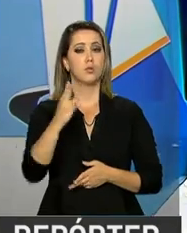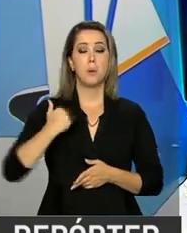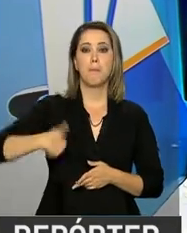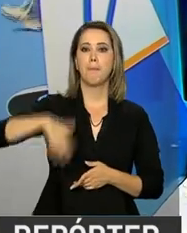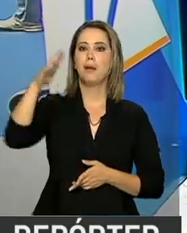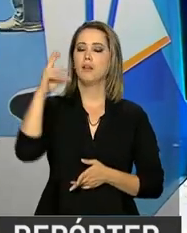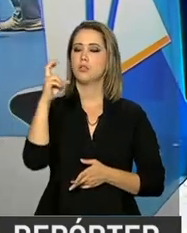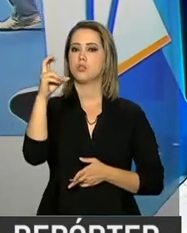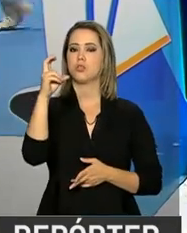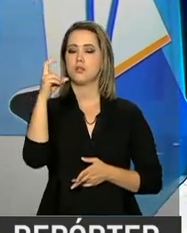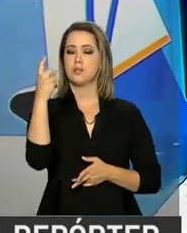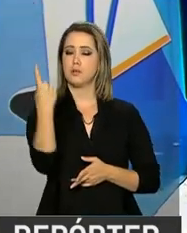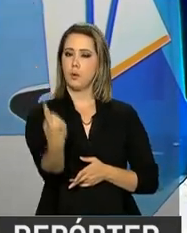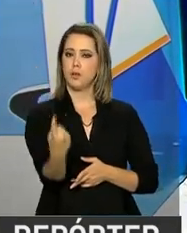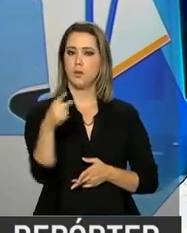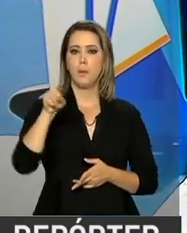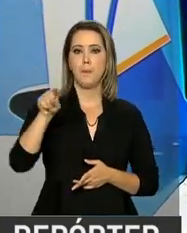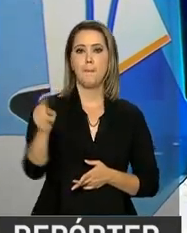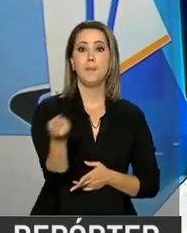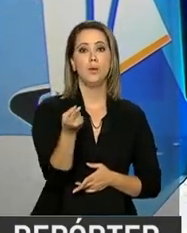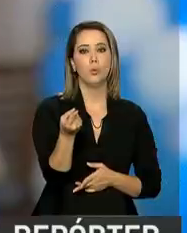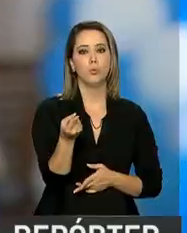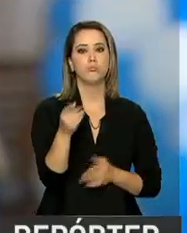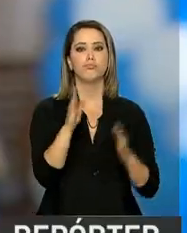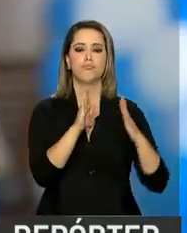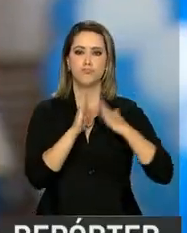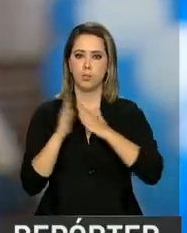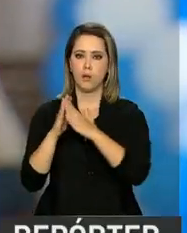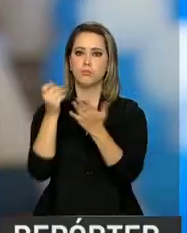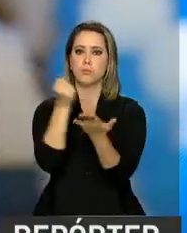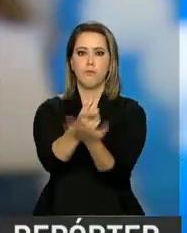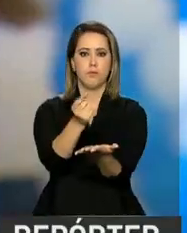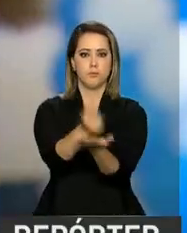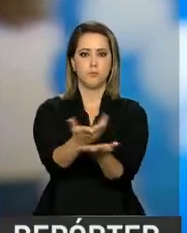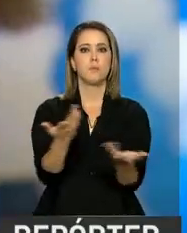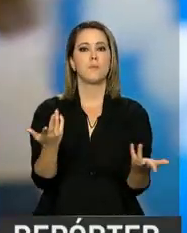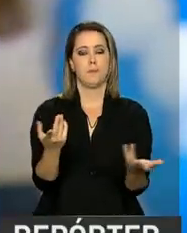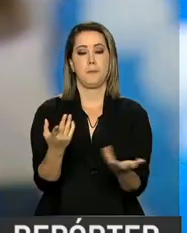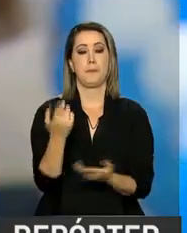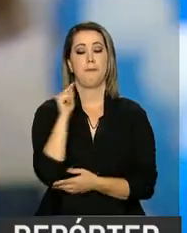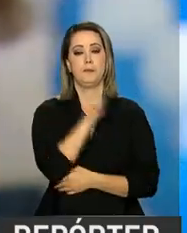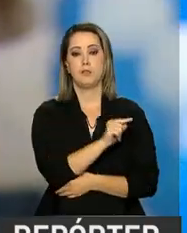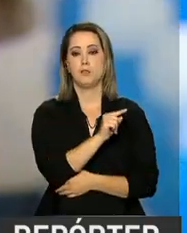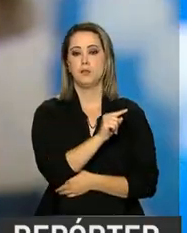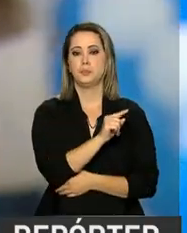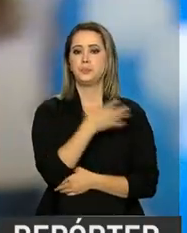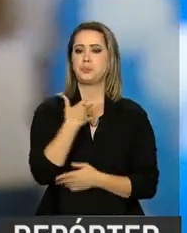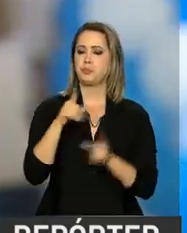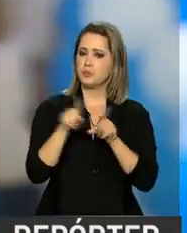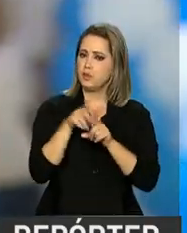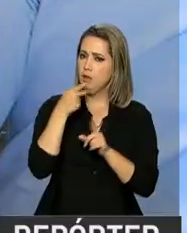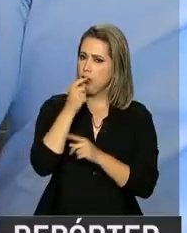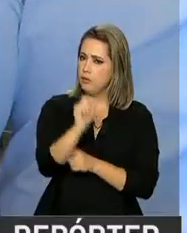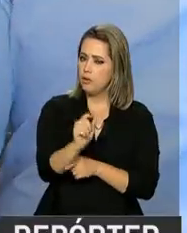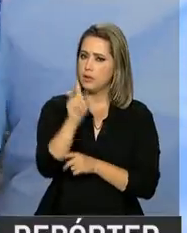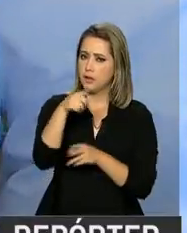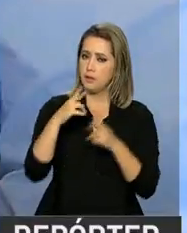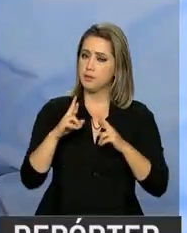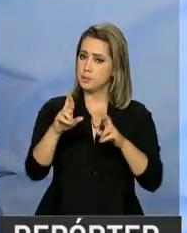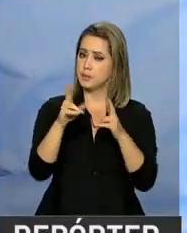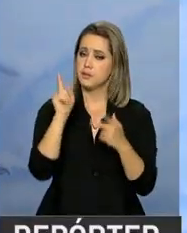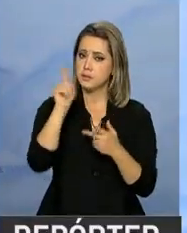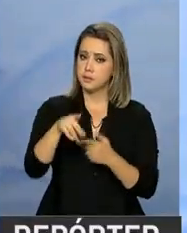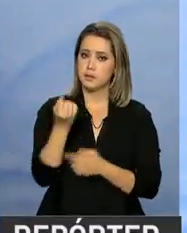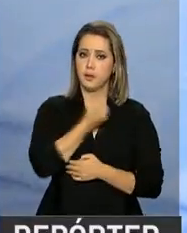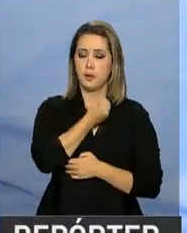mais de 51.000 negócios encaminhados. Para o vice-presidente de habitação, a expectativa é que os